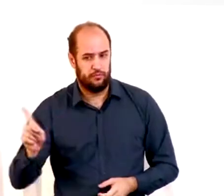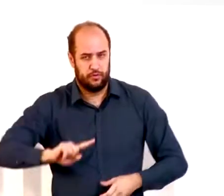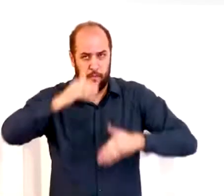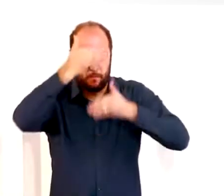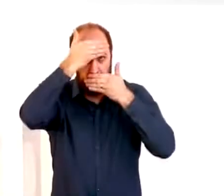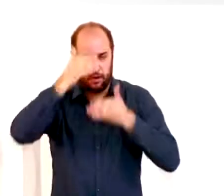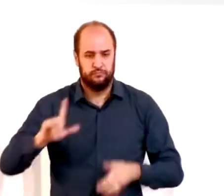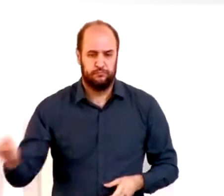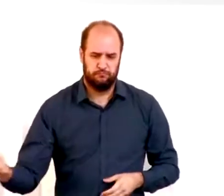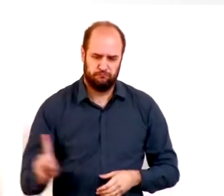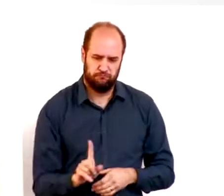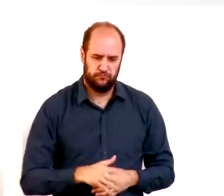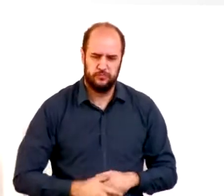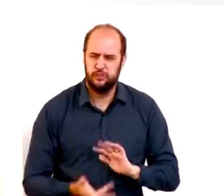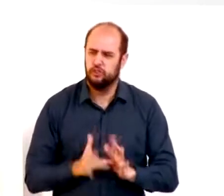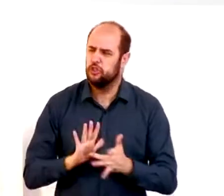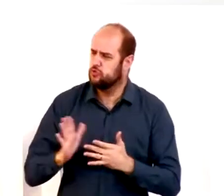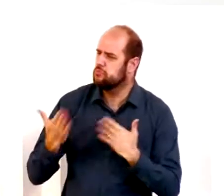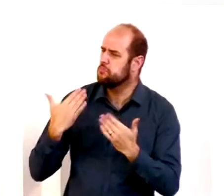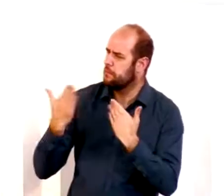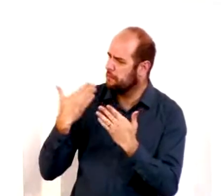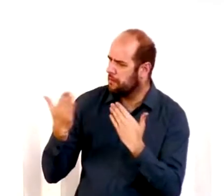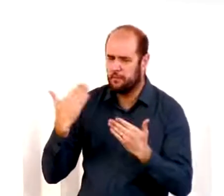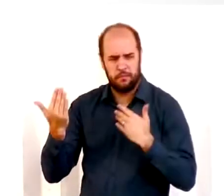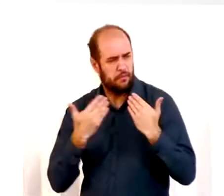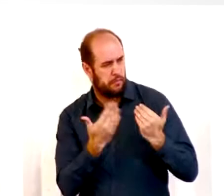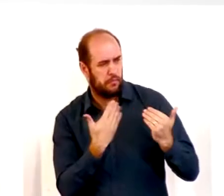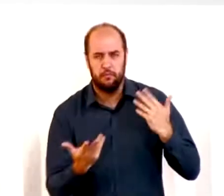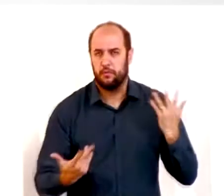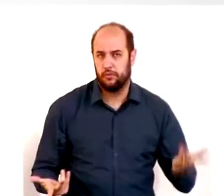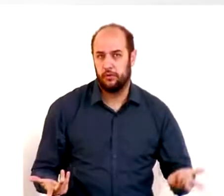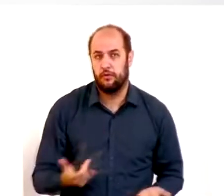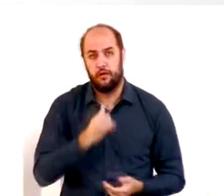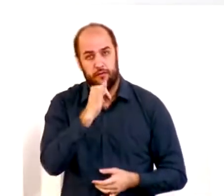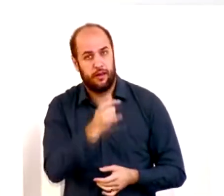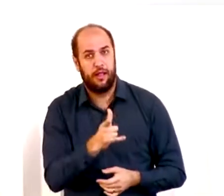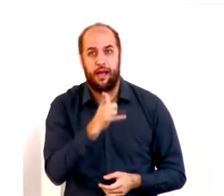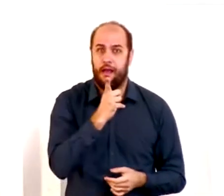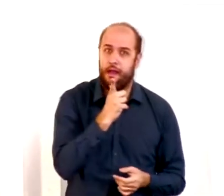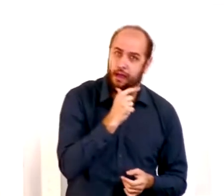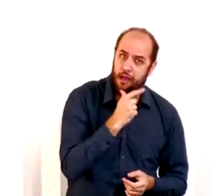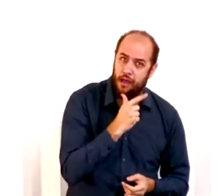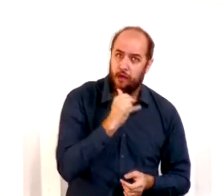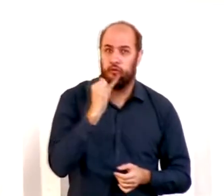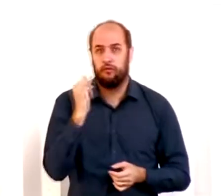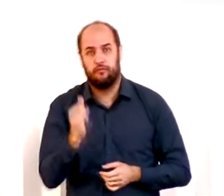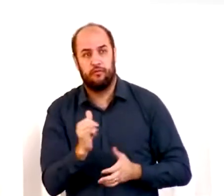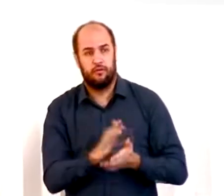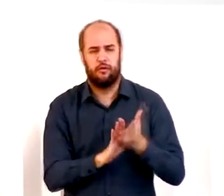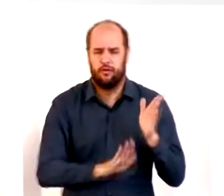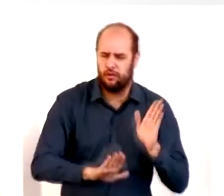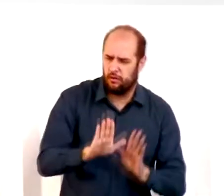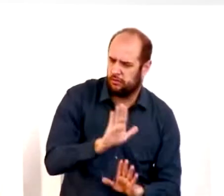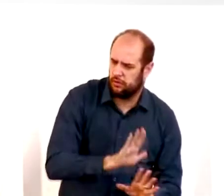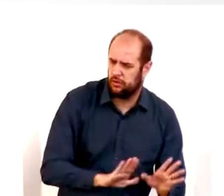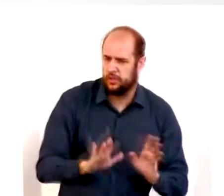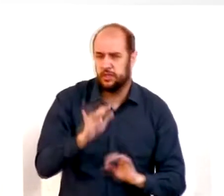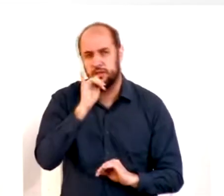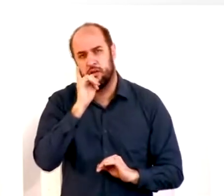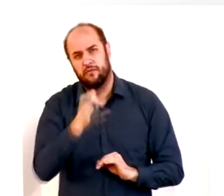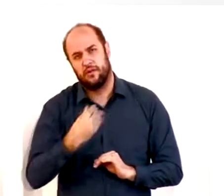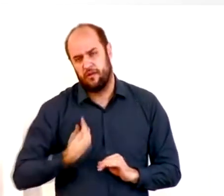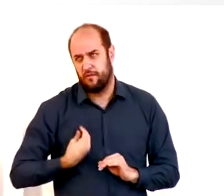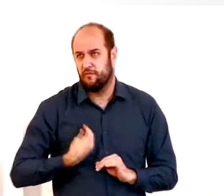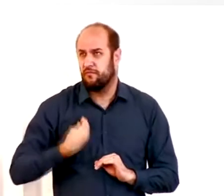samaritana. Jesus dialoga com ela, e então eles falam sobre água, sobre adoração, eles falam sobre vida